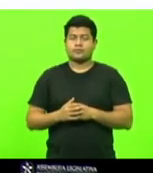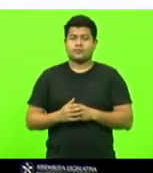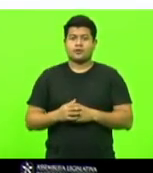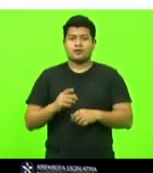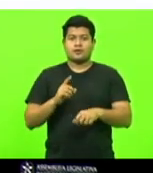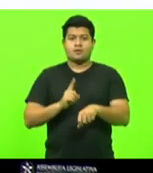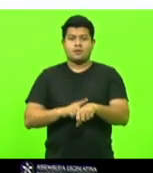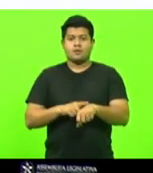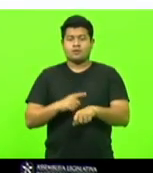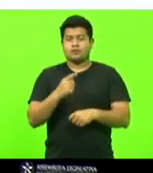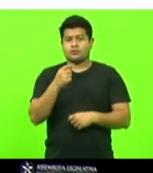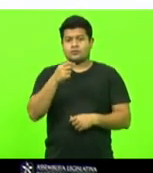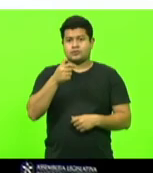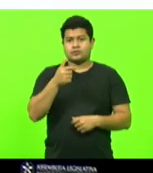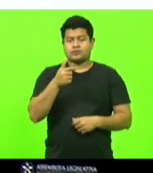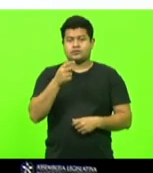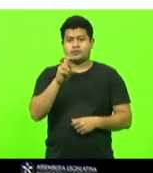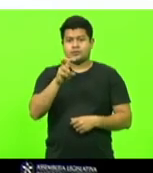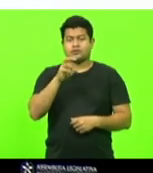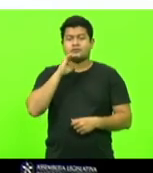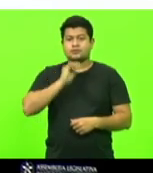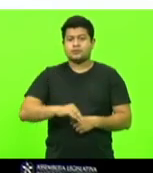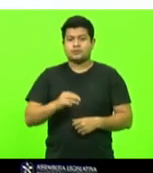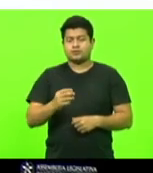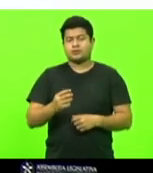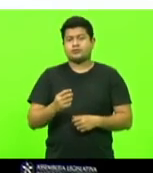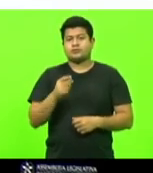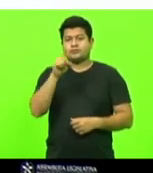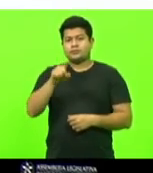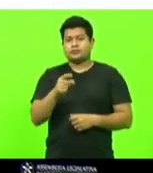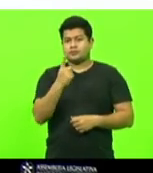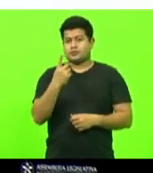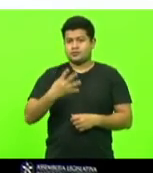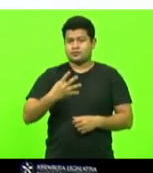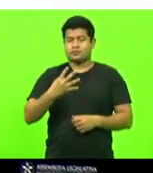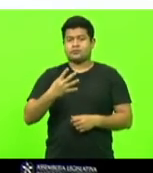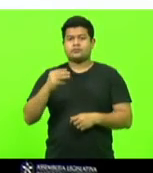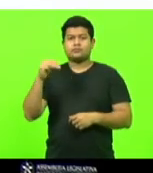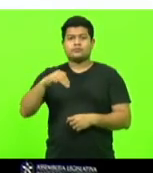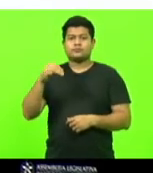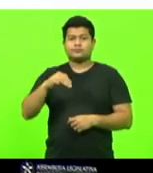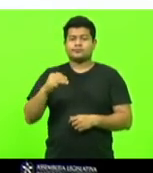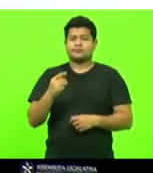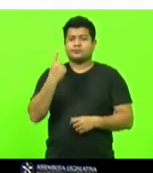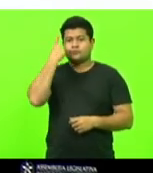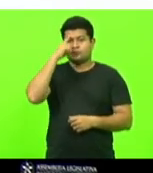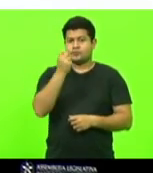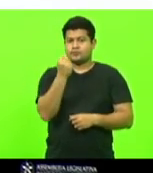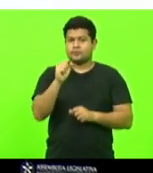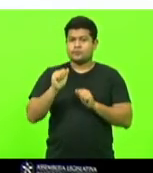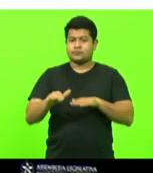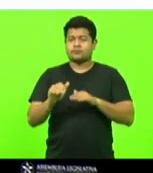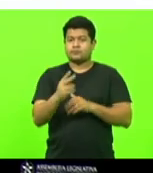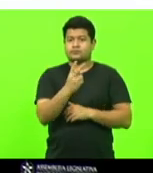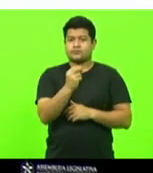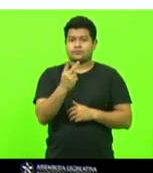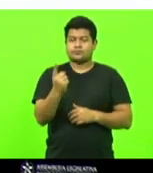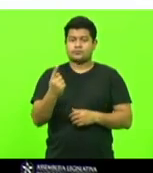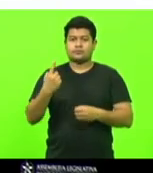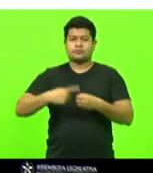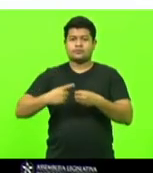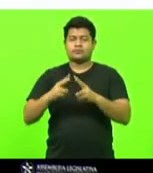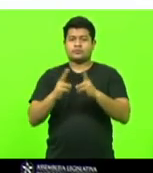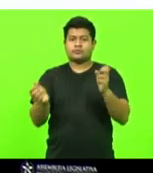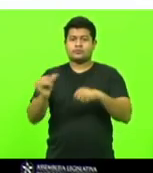horas e 14 minutos do dia 8 do mês de setembro do ano 2021, na cidade de Florianópolis, capital do